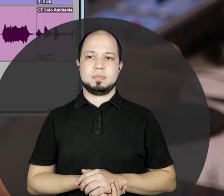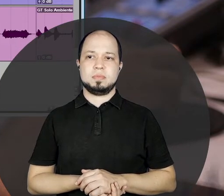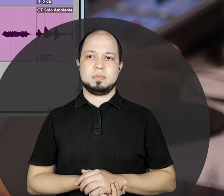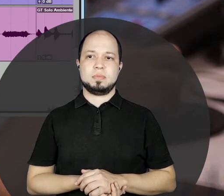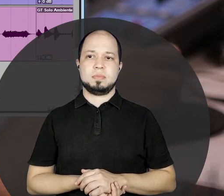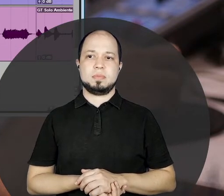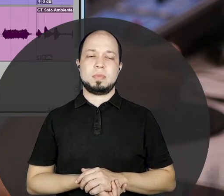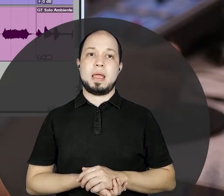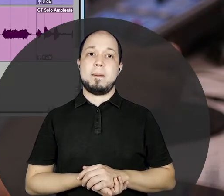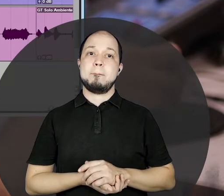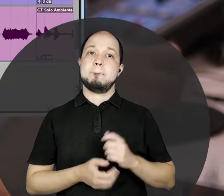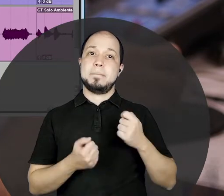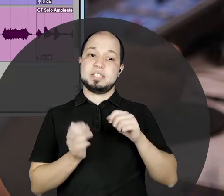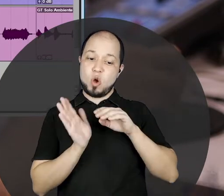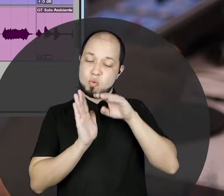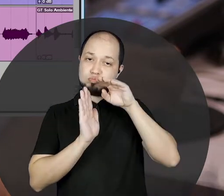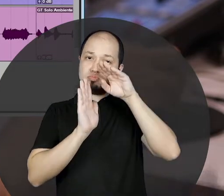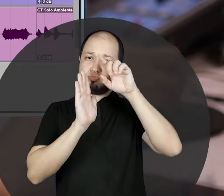Menos.